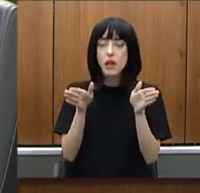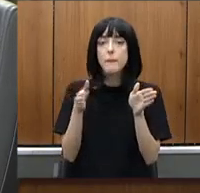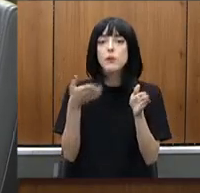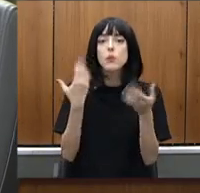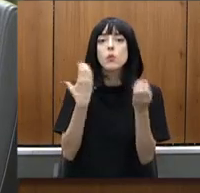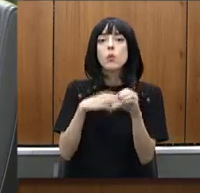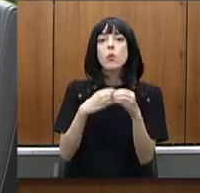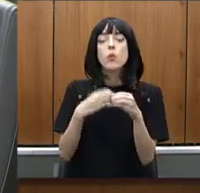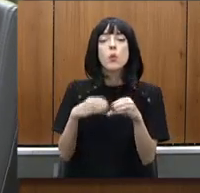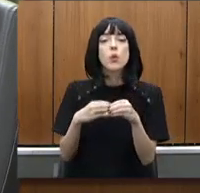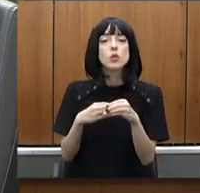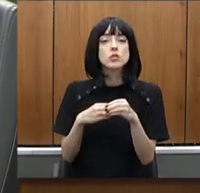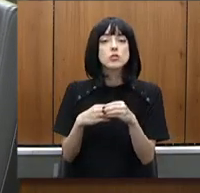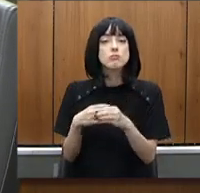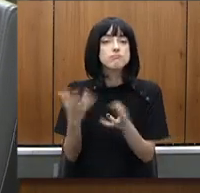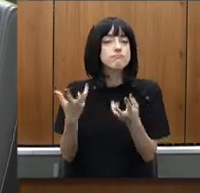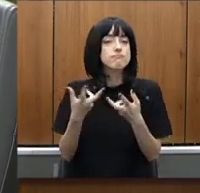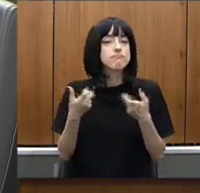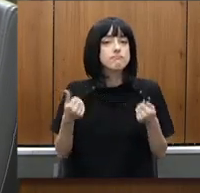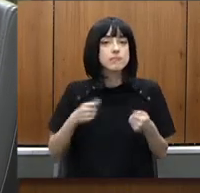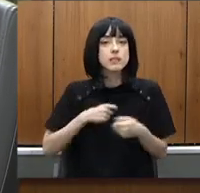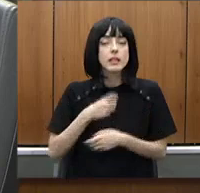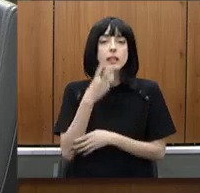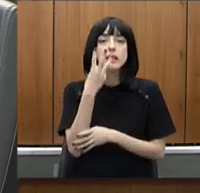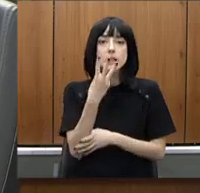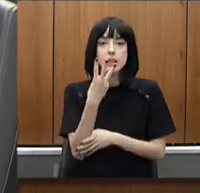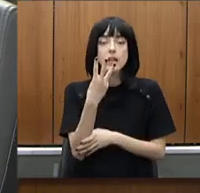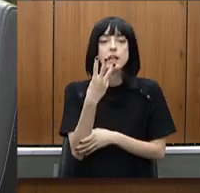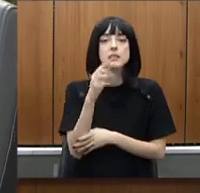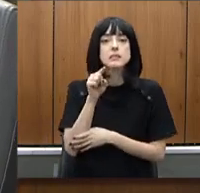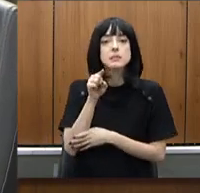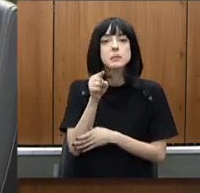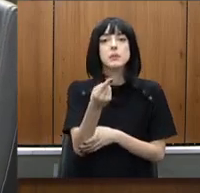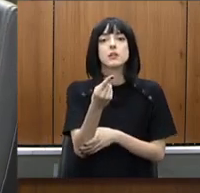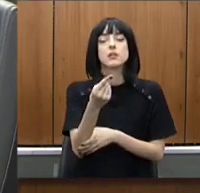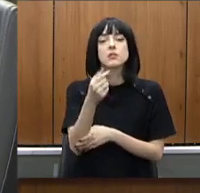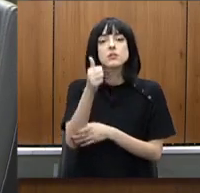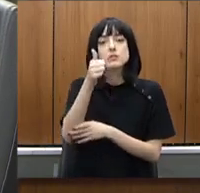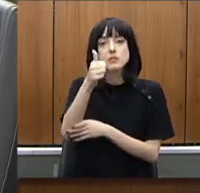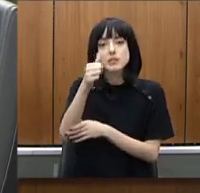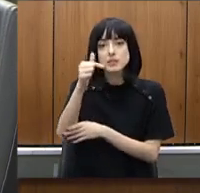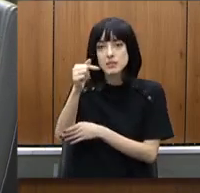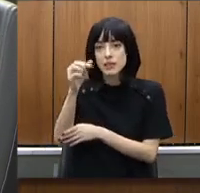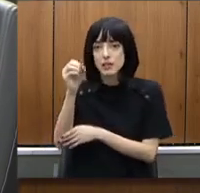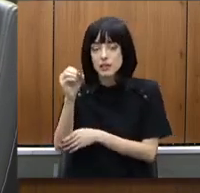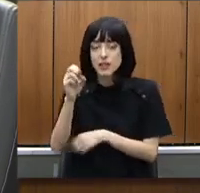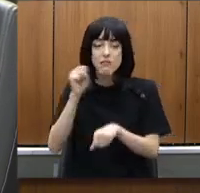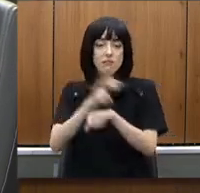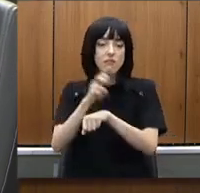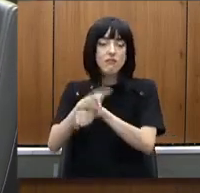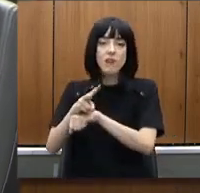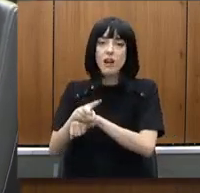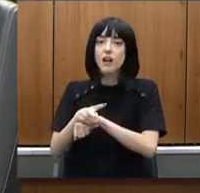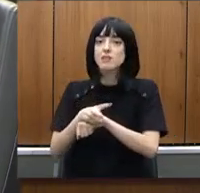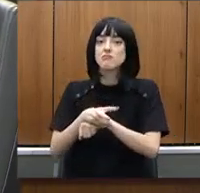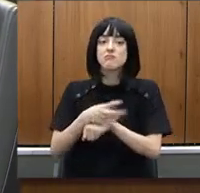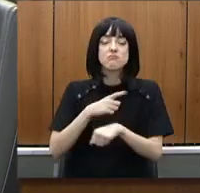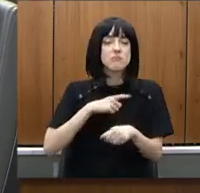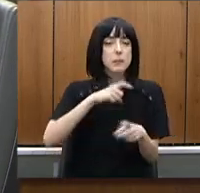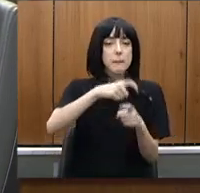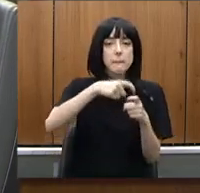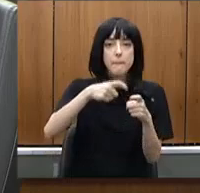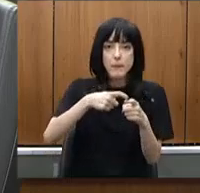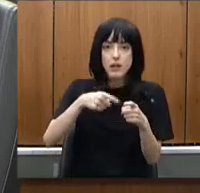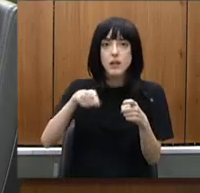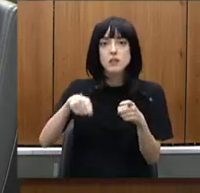anos 3.170 vagas já aprovadas né pra CFO pra médico pra o pessoal assistente da saúde